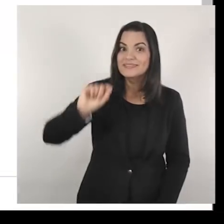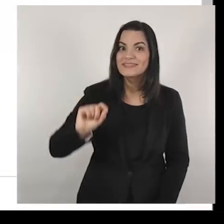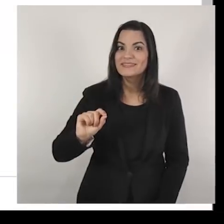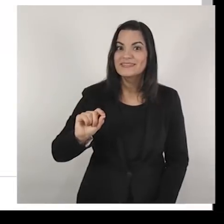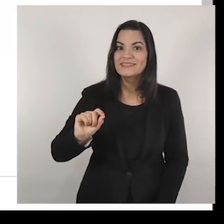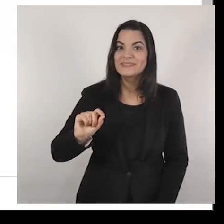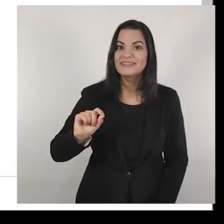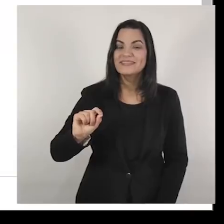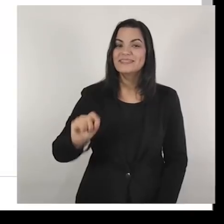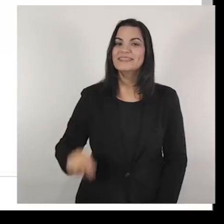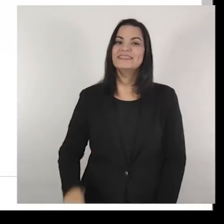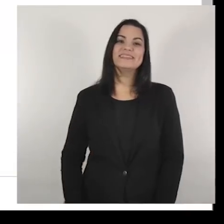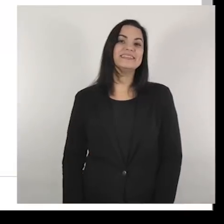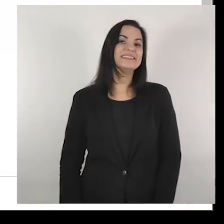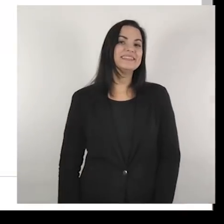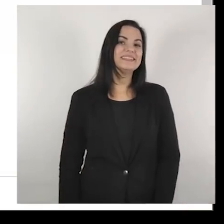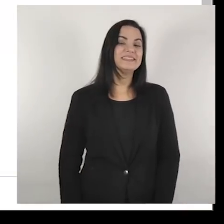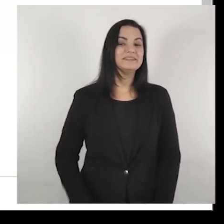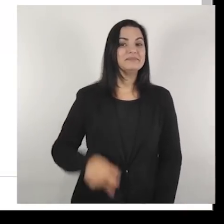Quem lembra?